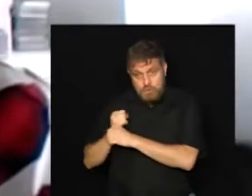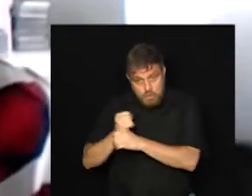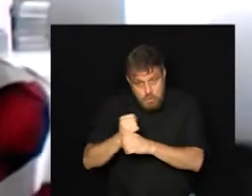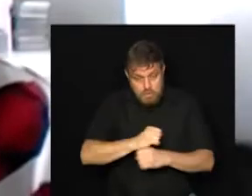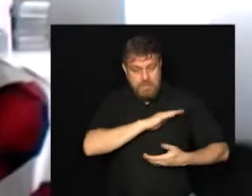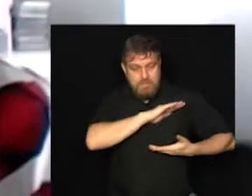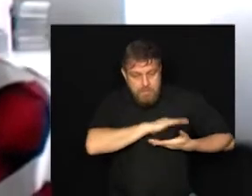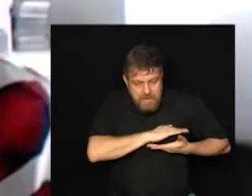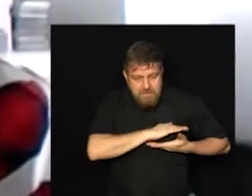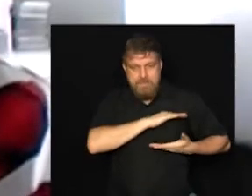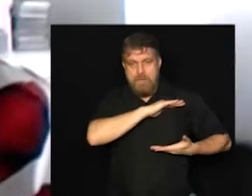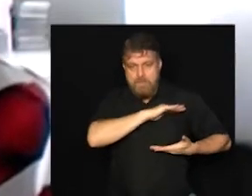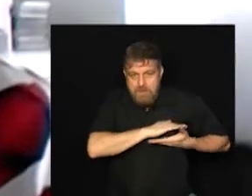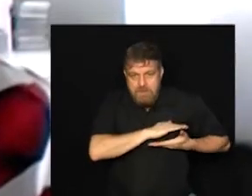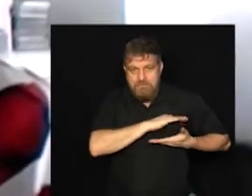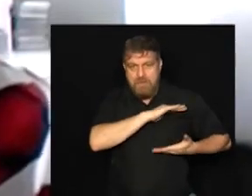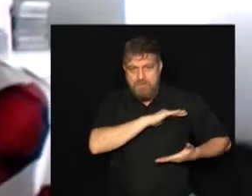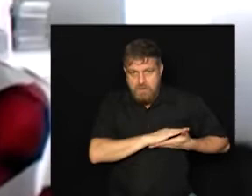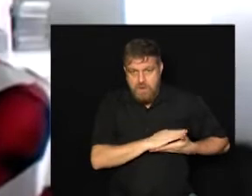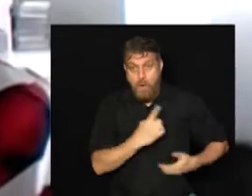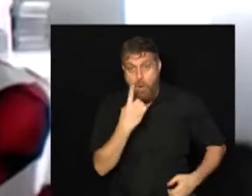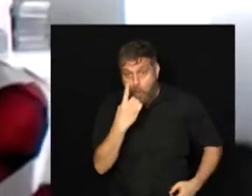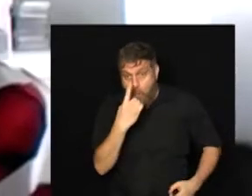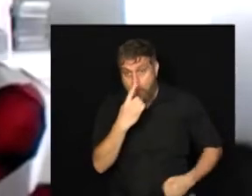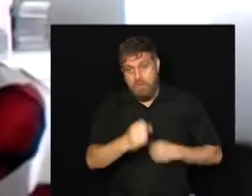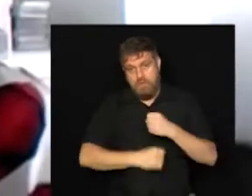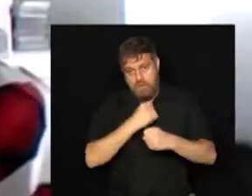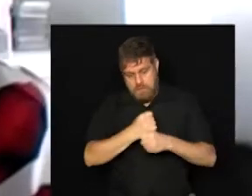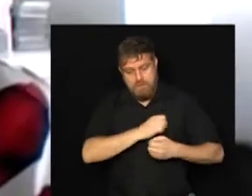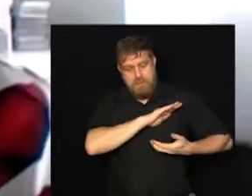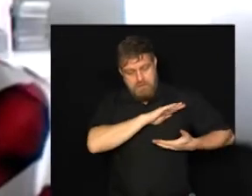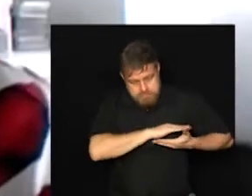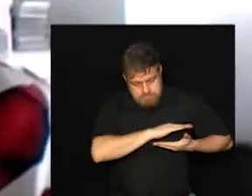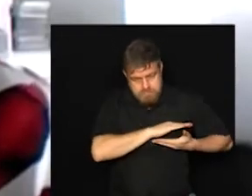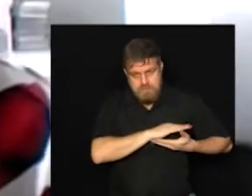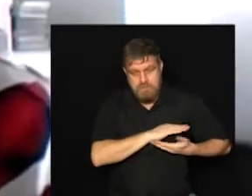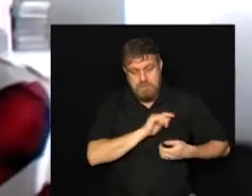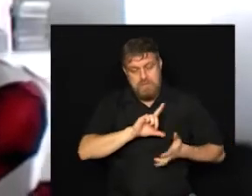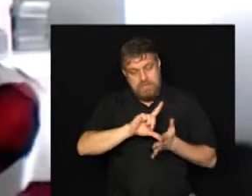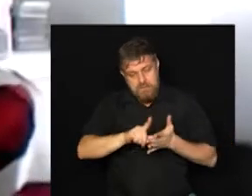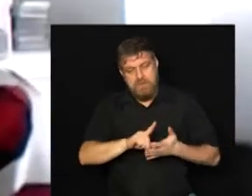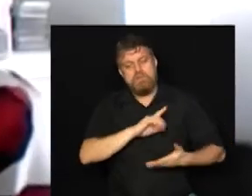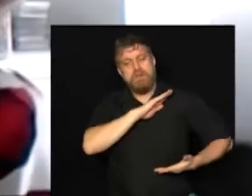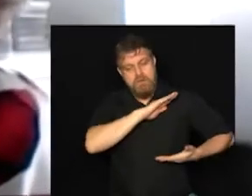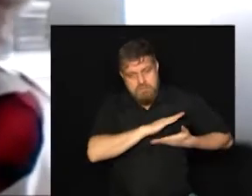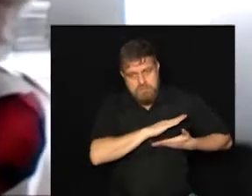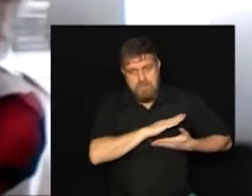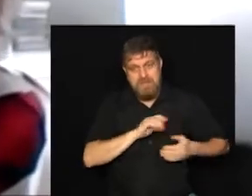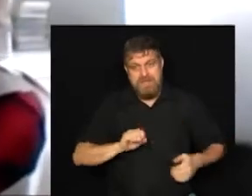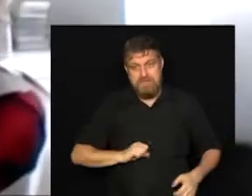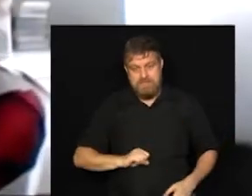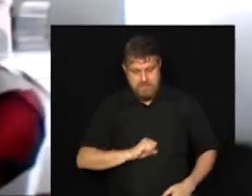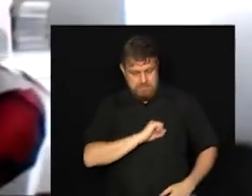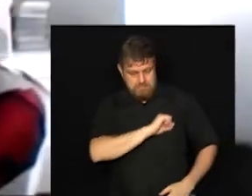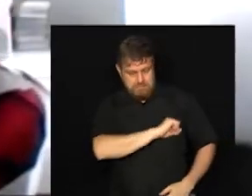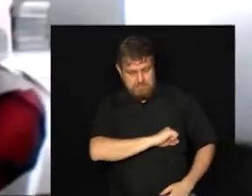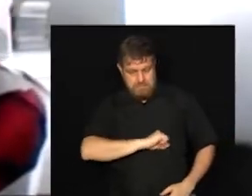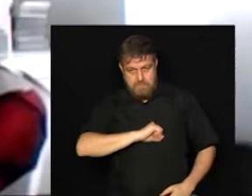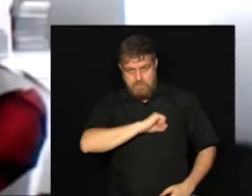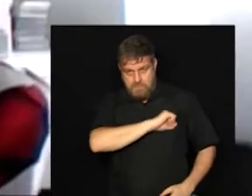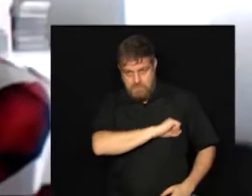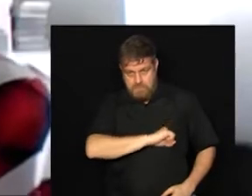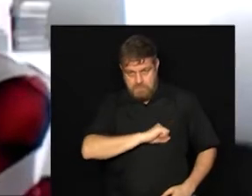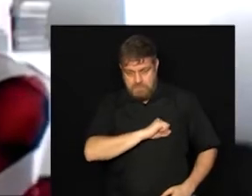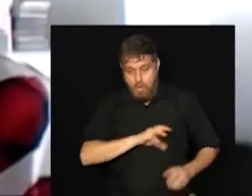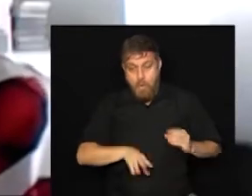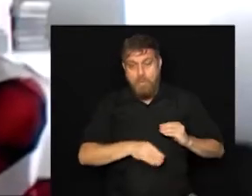idade. Então, uma mamografia anual junto com o exame do ginecologista e o ultrassom complementar quando